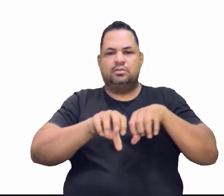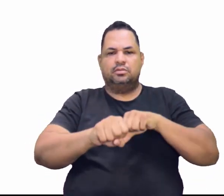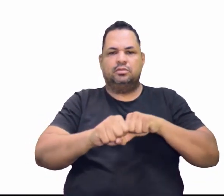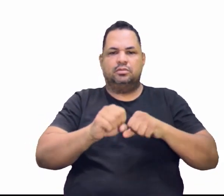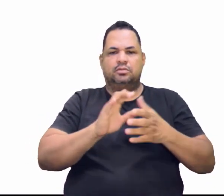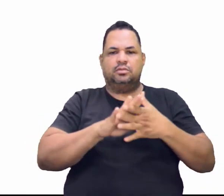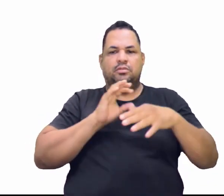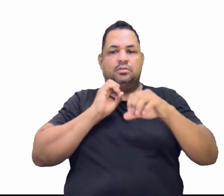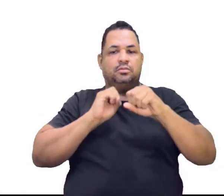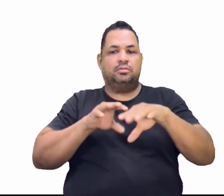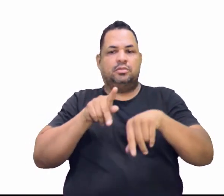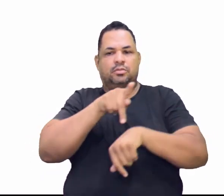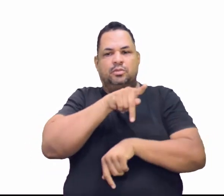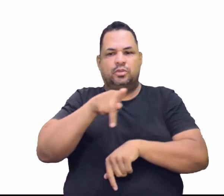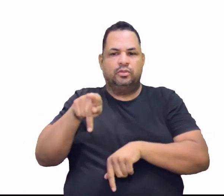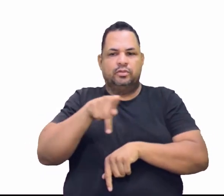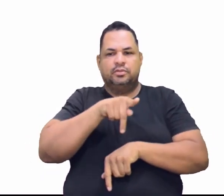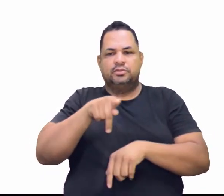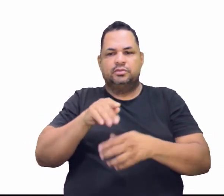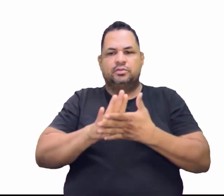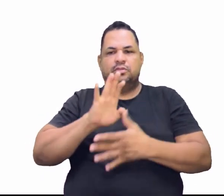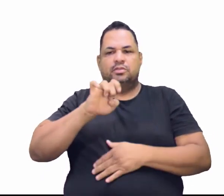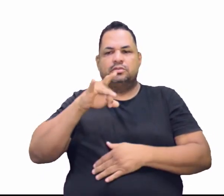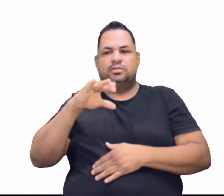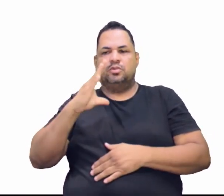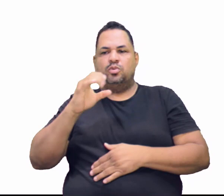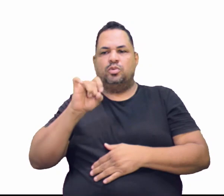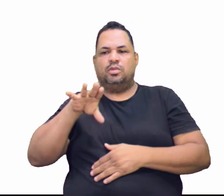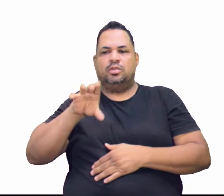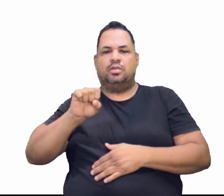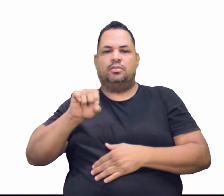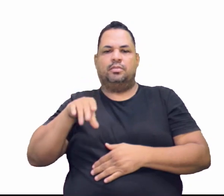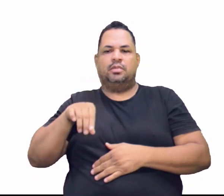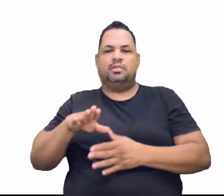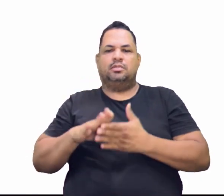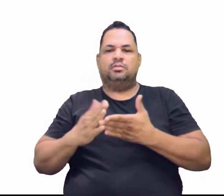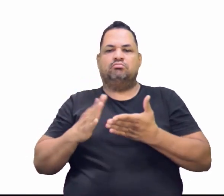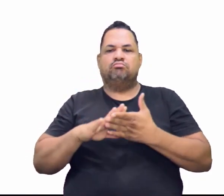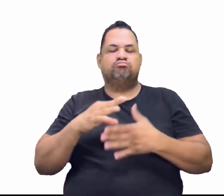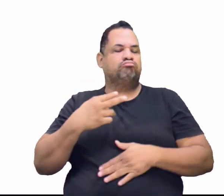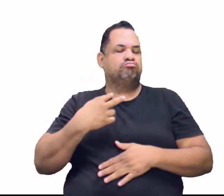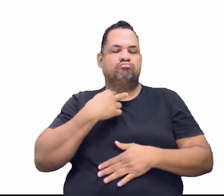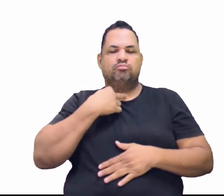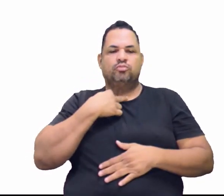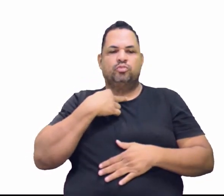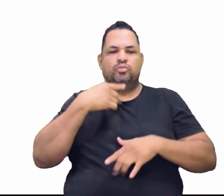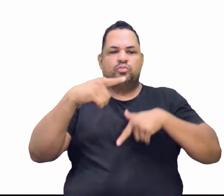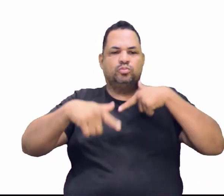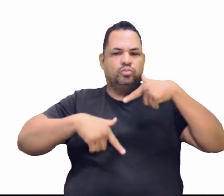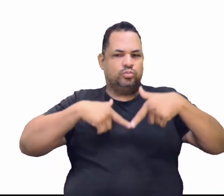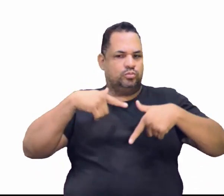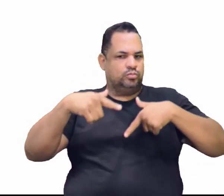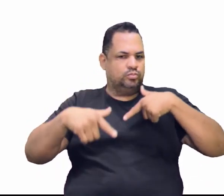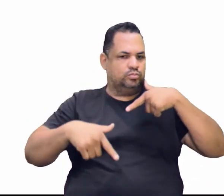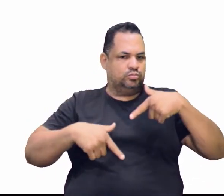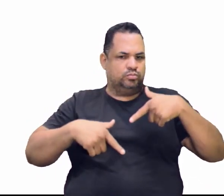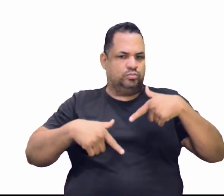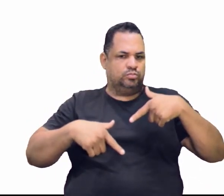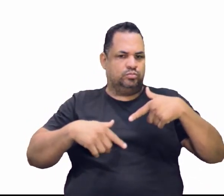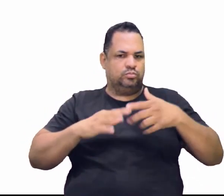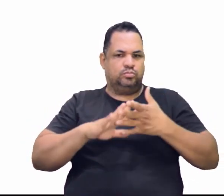em magistério no Liceu Cuiabano. Mas não pôde exercer, não pôde